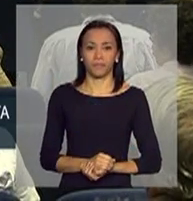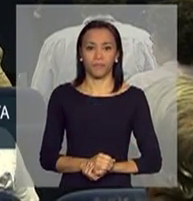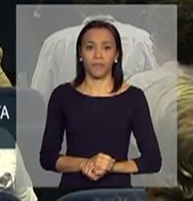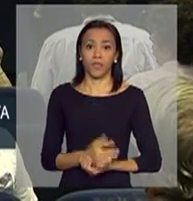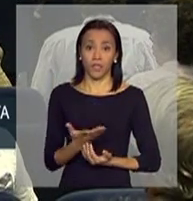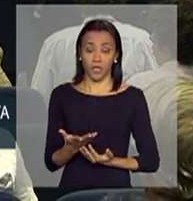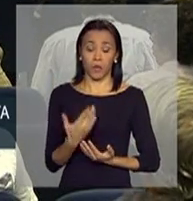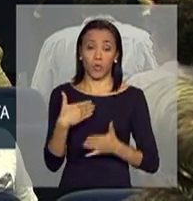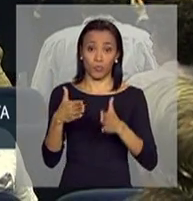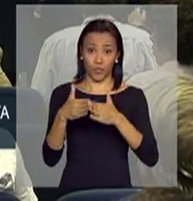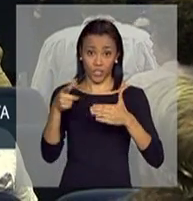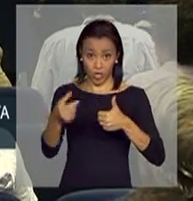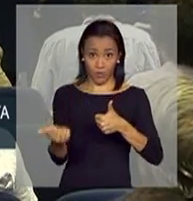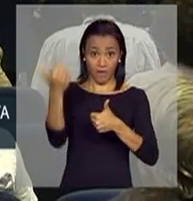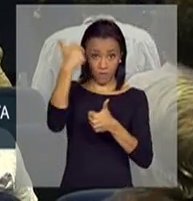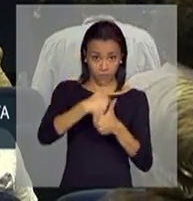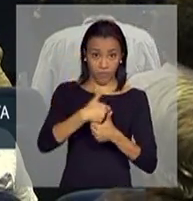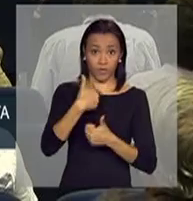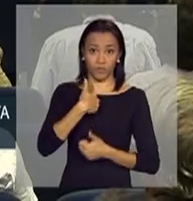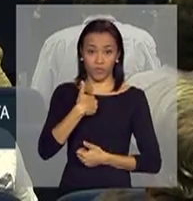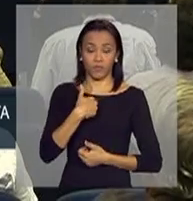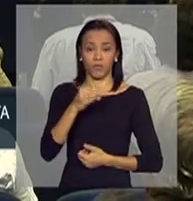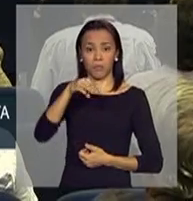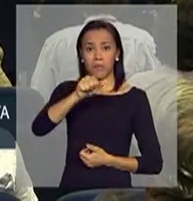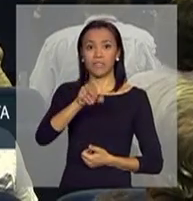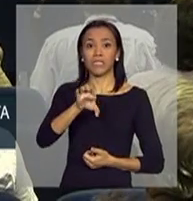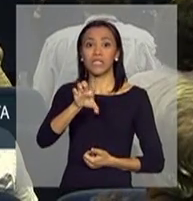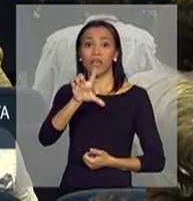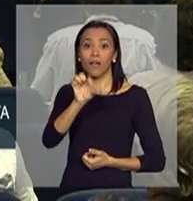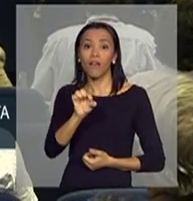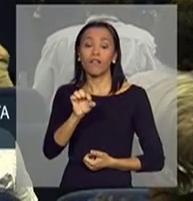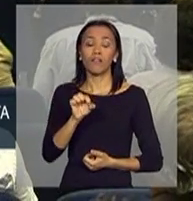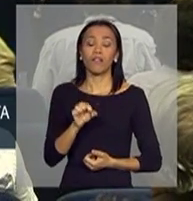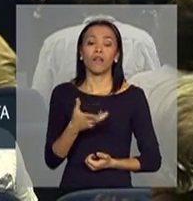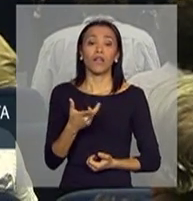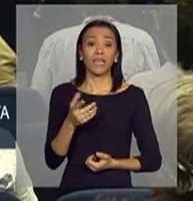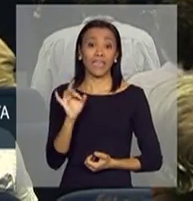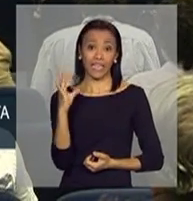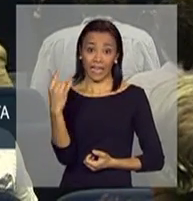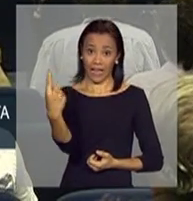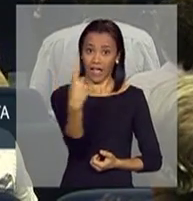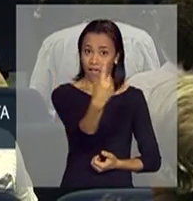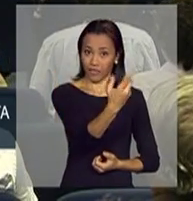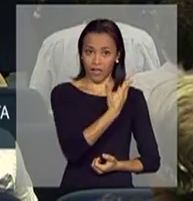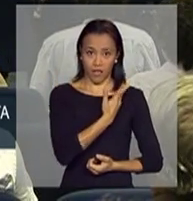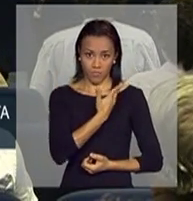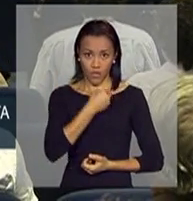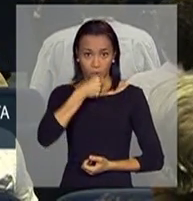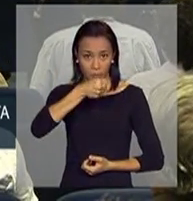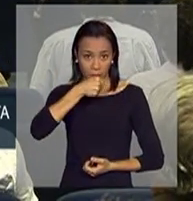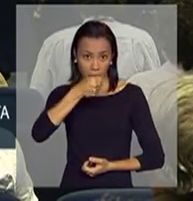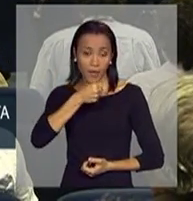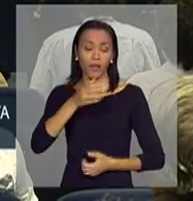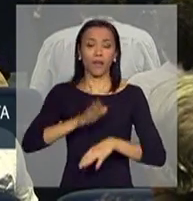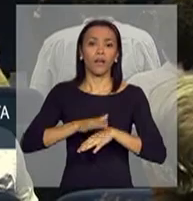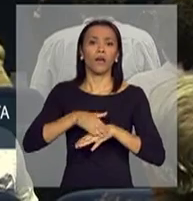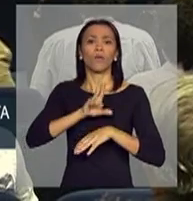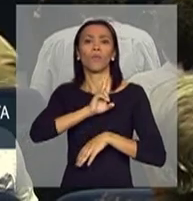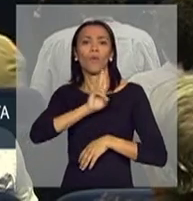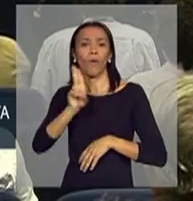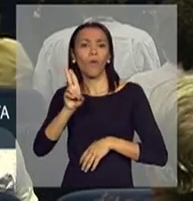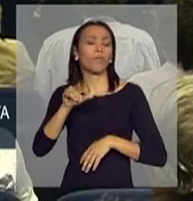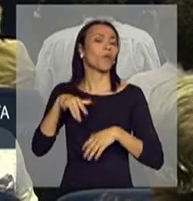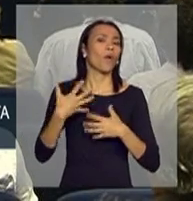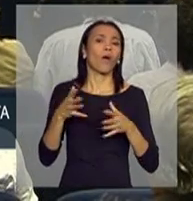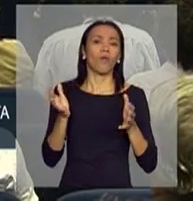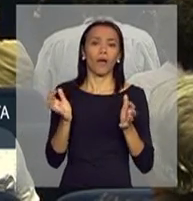Então, eu pedi, o Marcelo vai dizer isso também, é preciso que cada colega da imprensa se identifique e dê a organização a